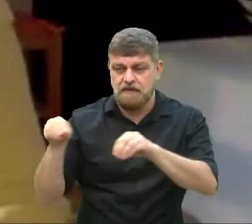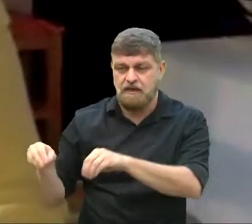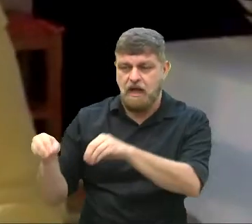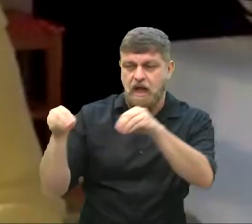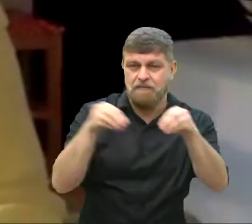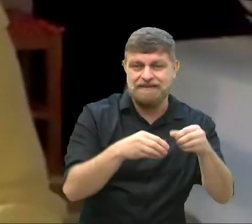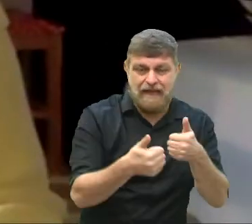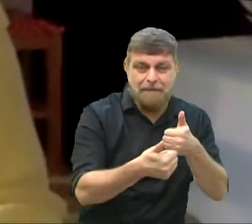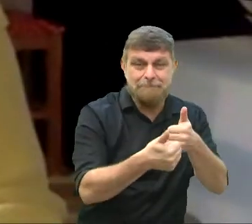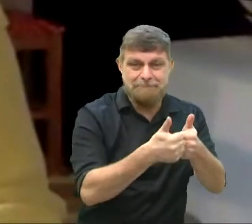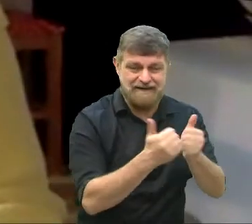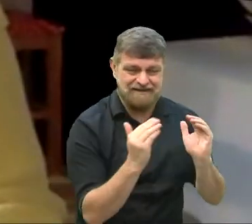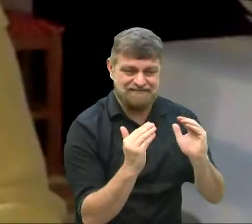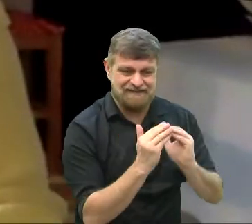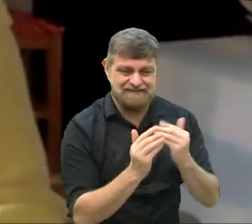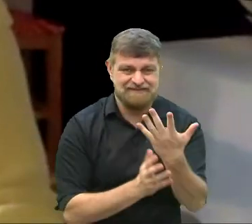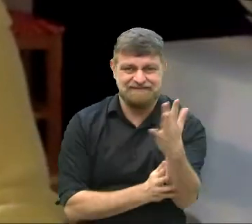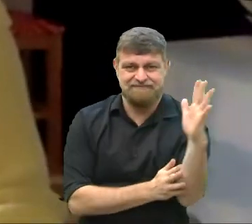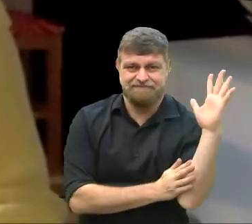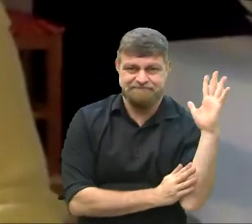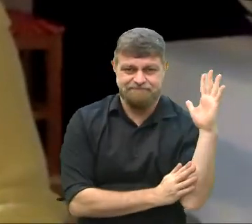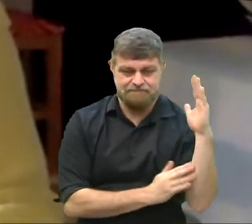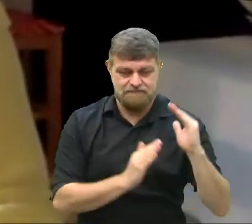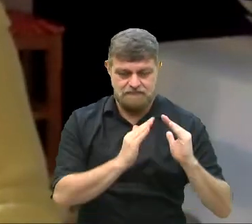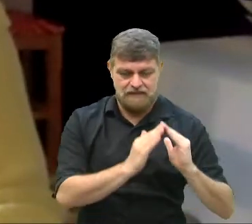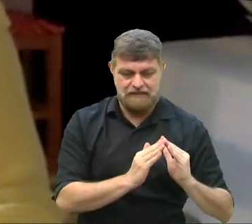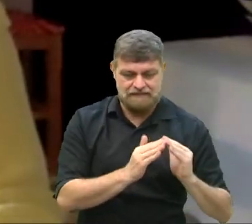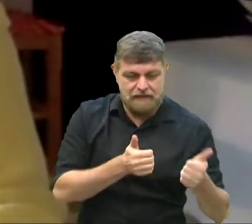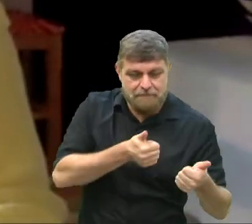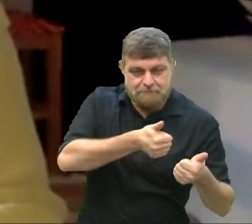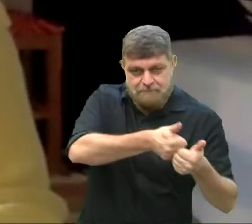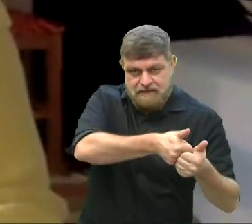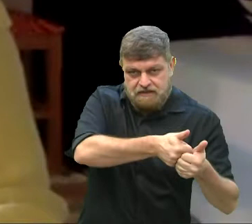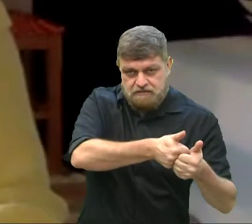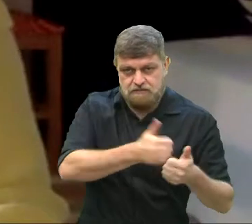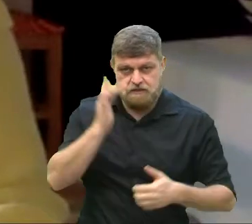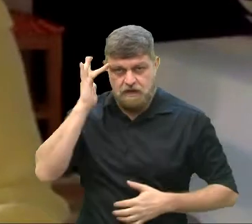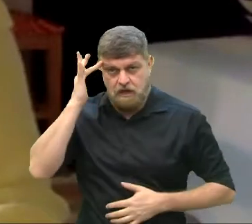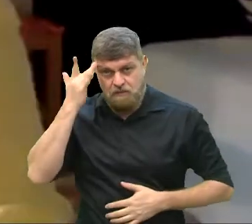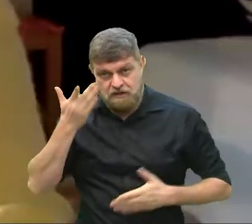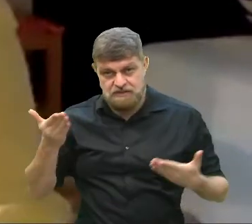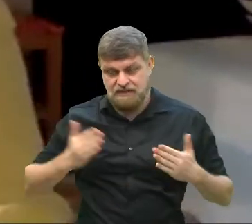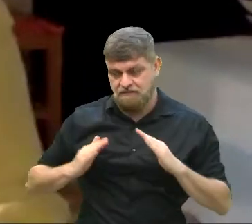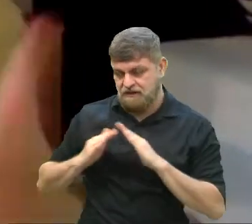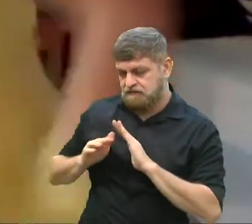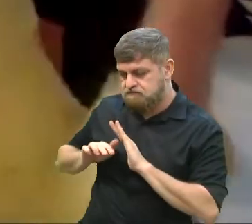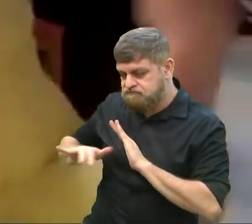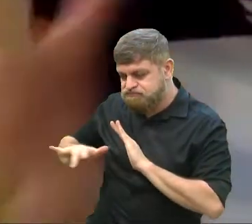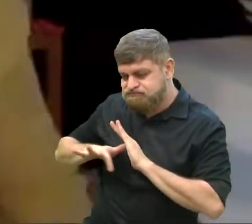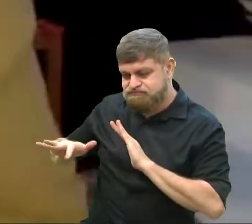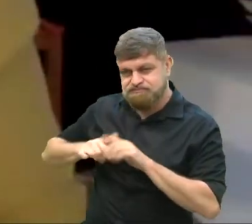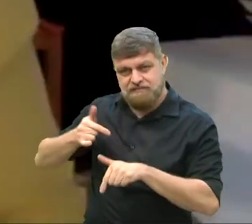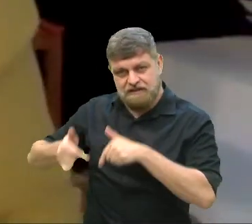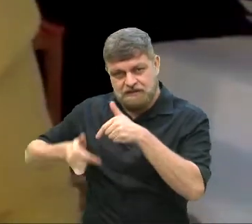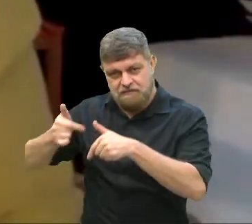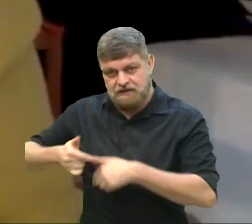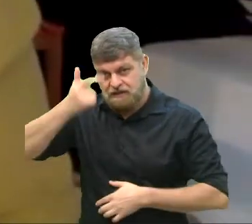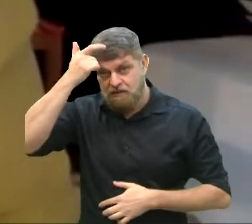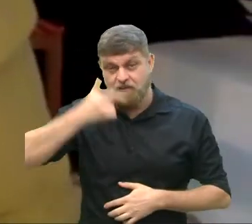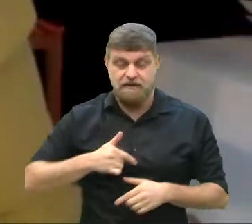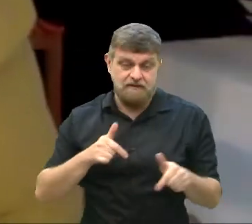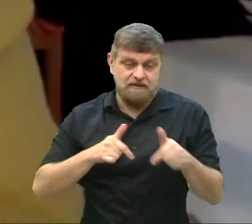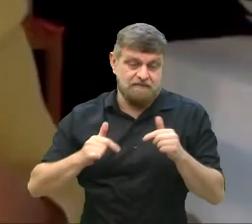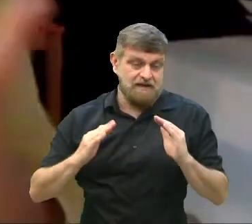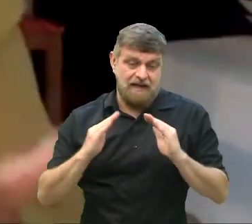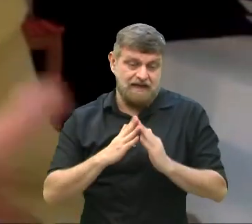para perto dessas áreas mais naturais, né? Eu acho que agora o home office, que nós entramos nele, eu estou aqui hoje trabalhando